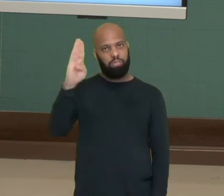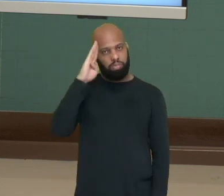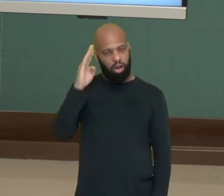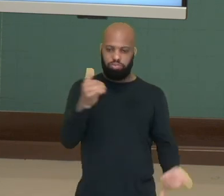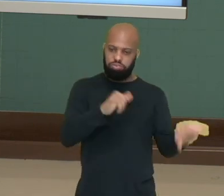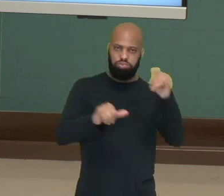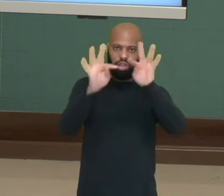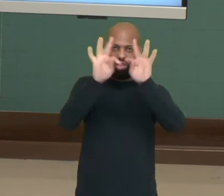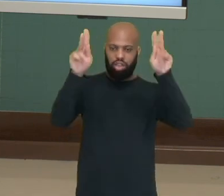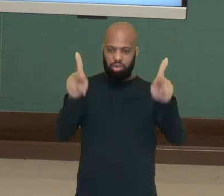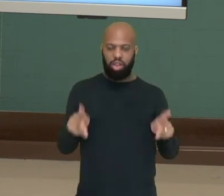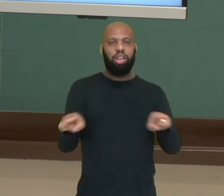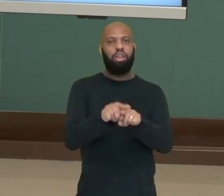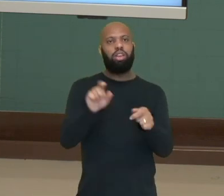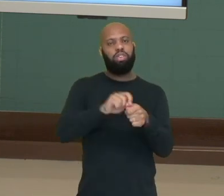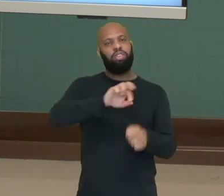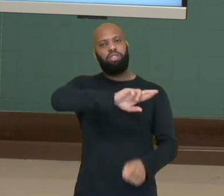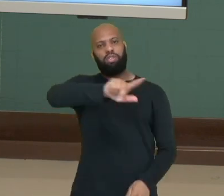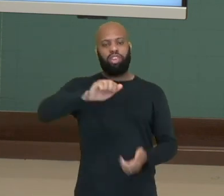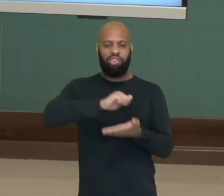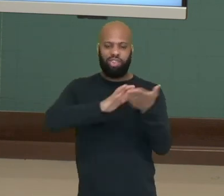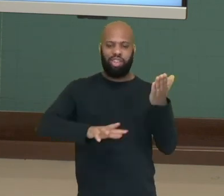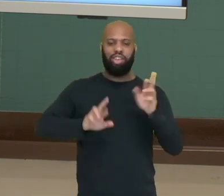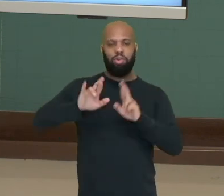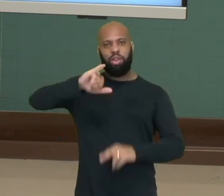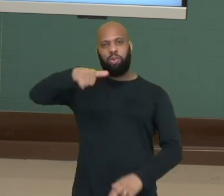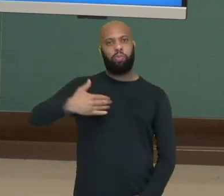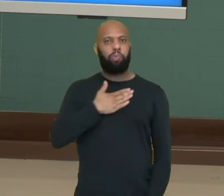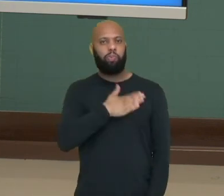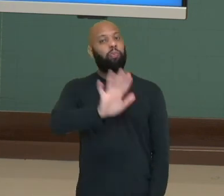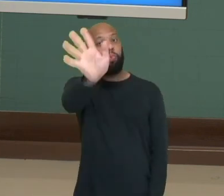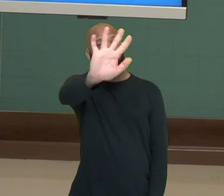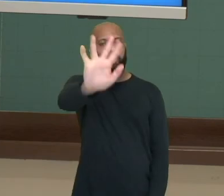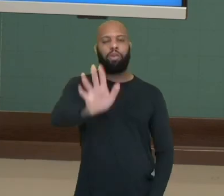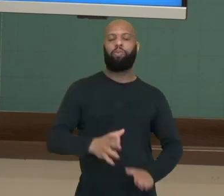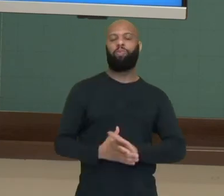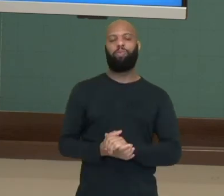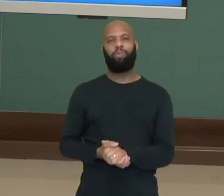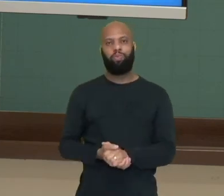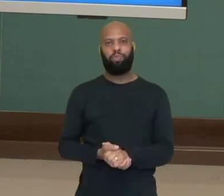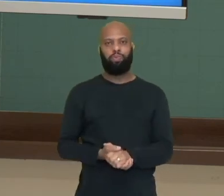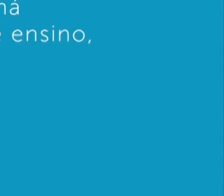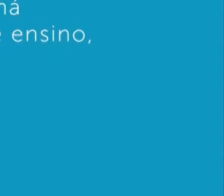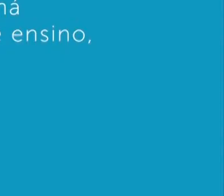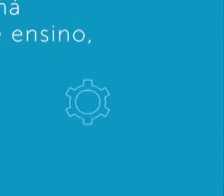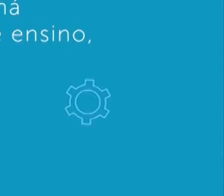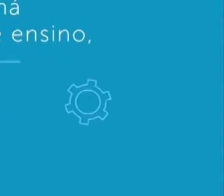compostos e fizemos várias atividades. Espero que vocês tenham gostado e até breve!